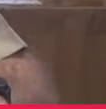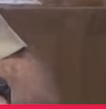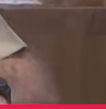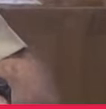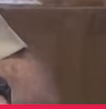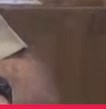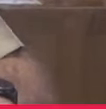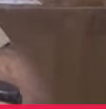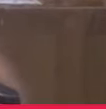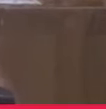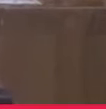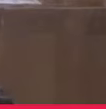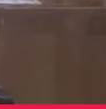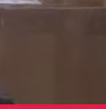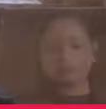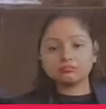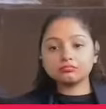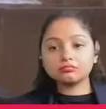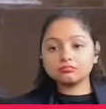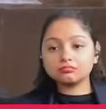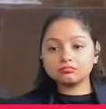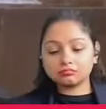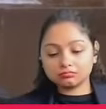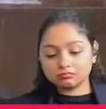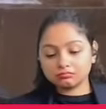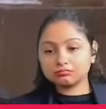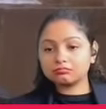praça Para protegê-los e foram dormir